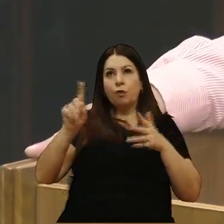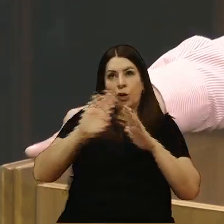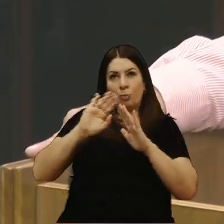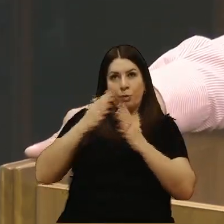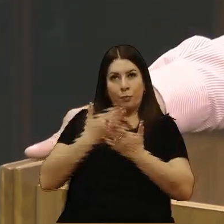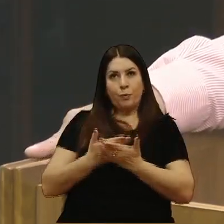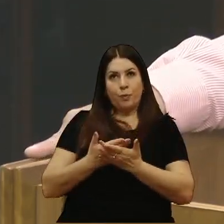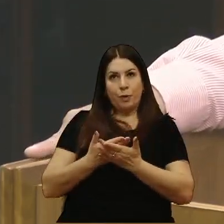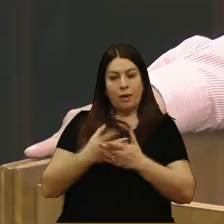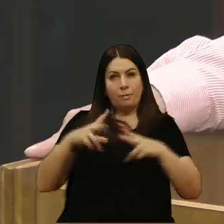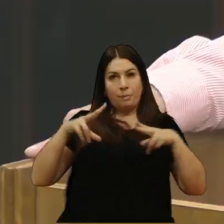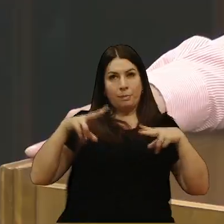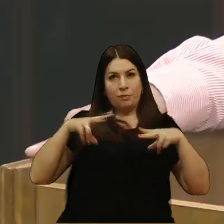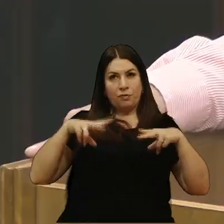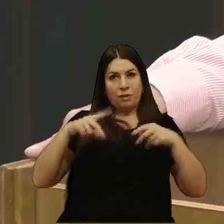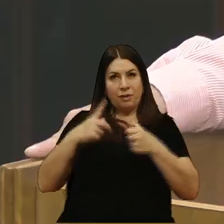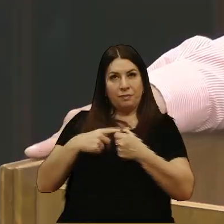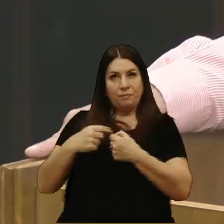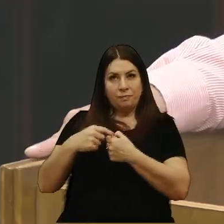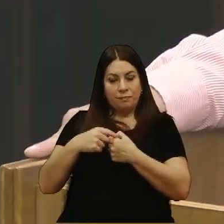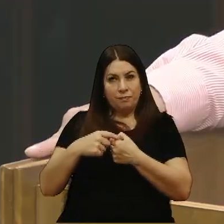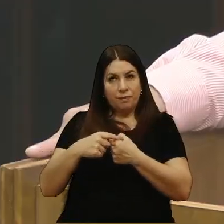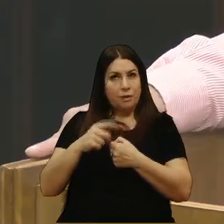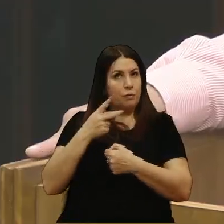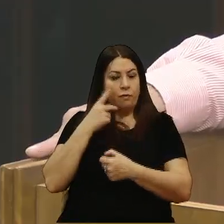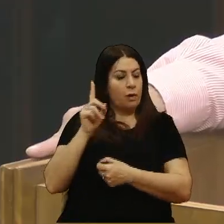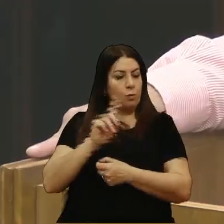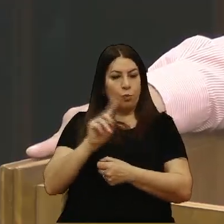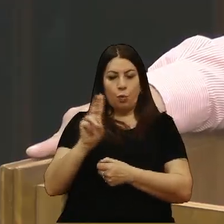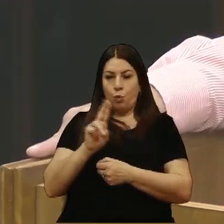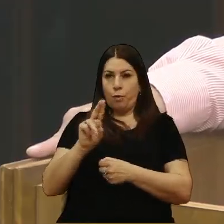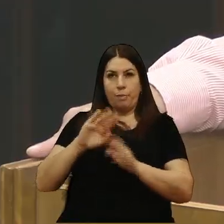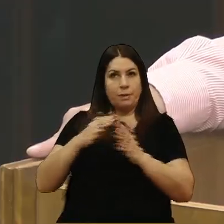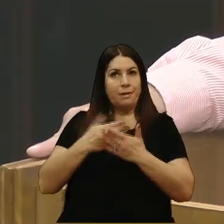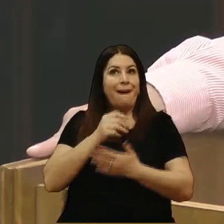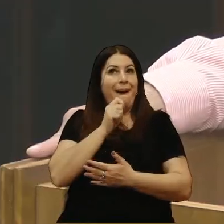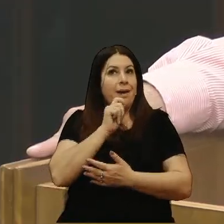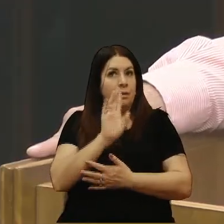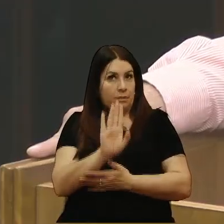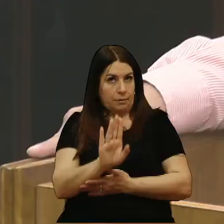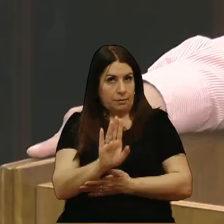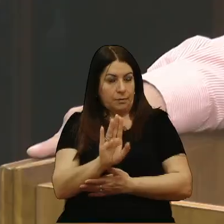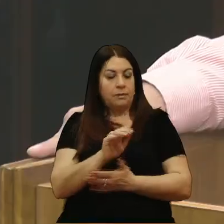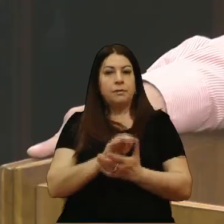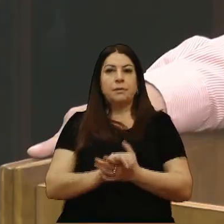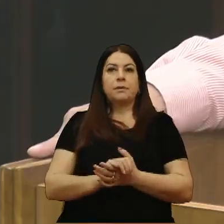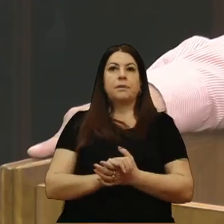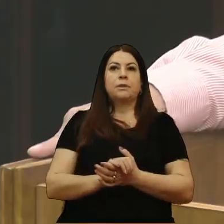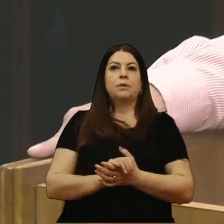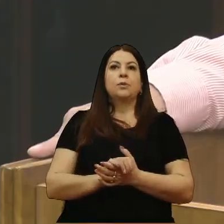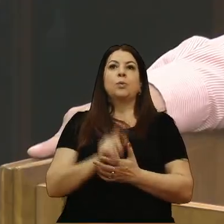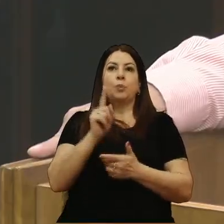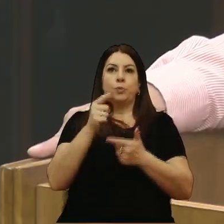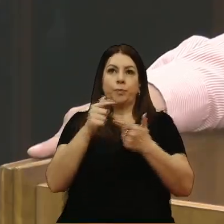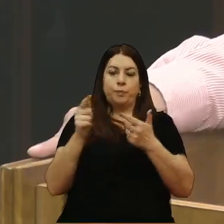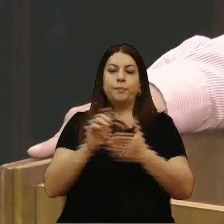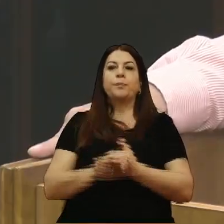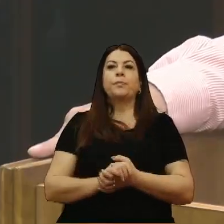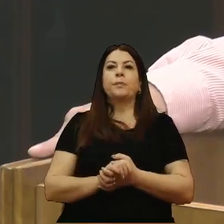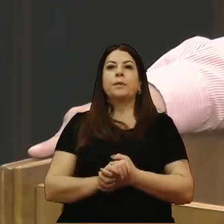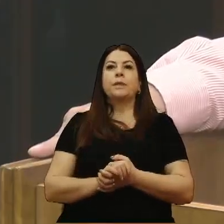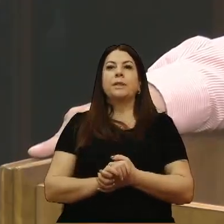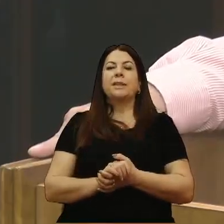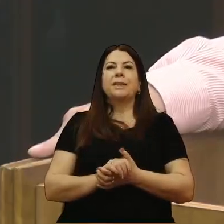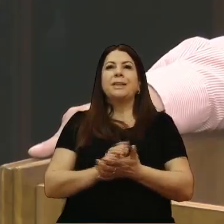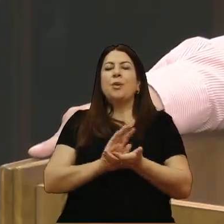escola particular da cidade, e eu não vou dizer o nome da escola, ainda. Um dos casos. E o